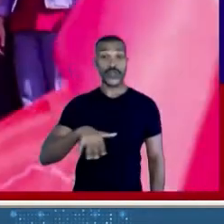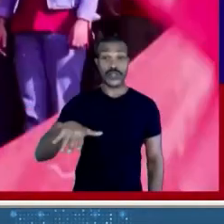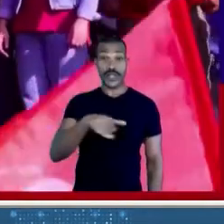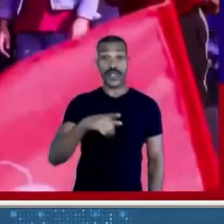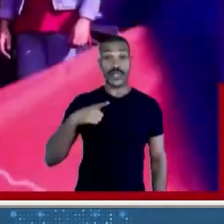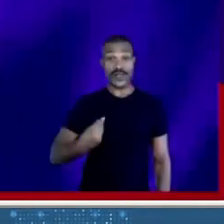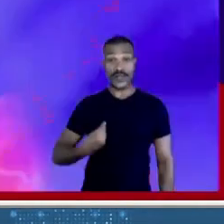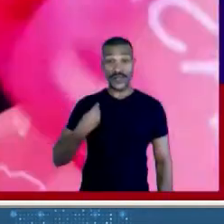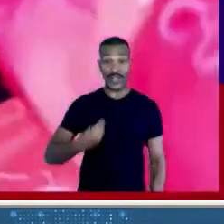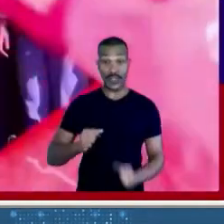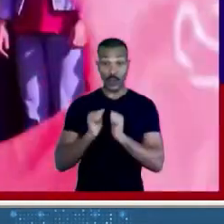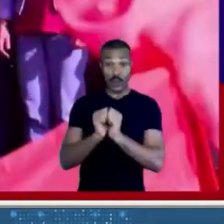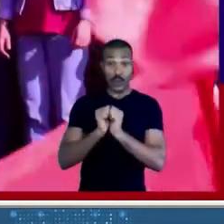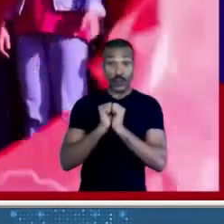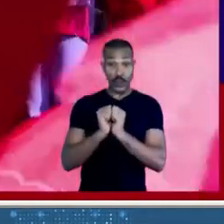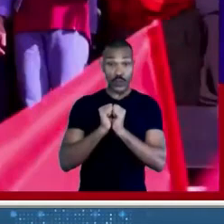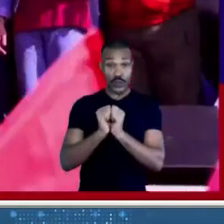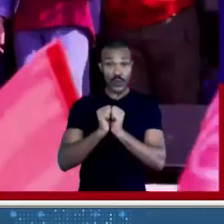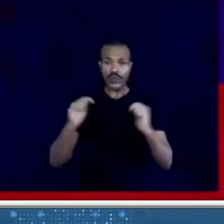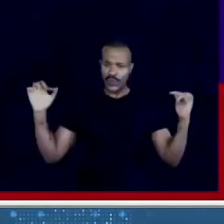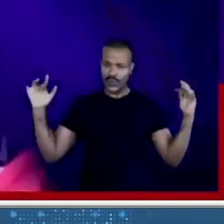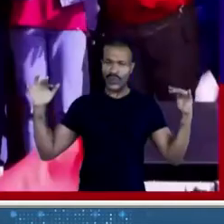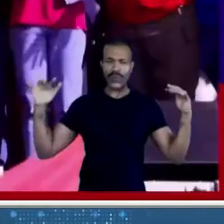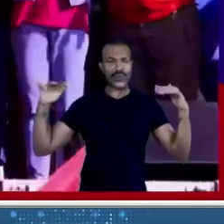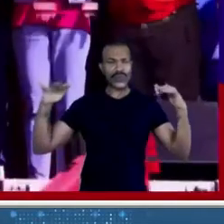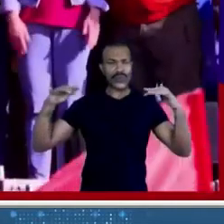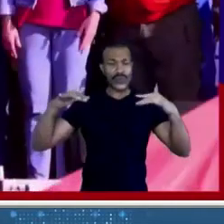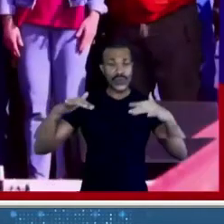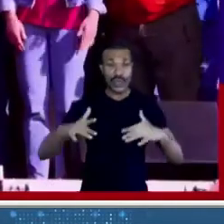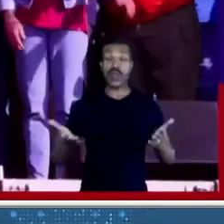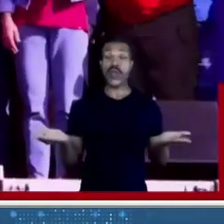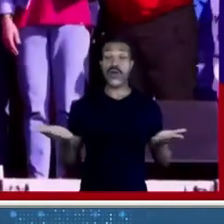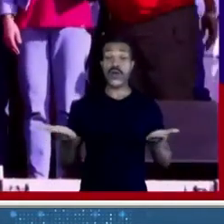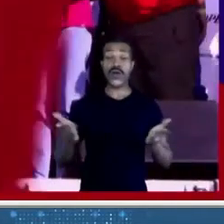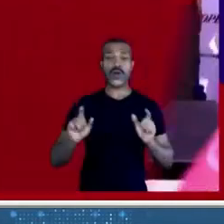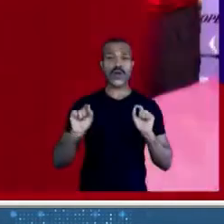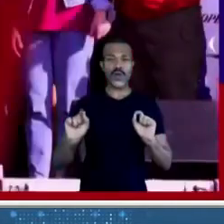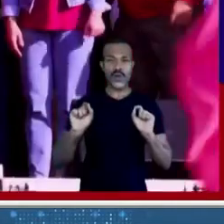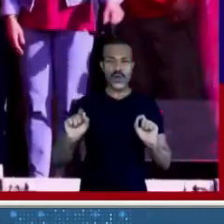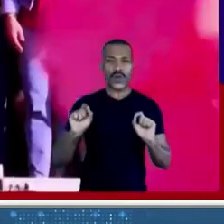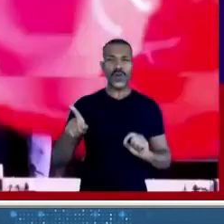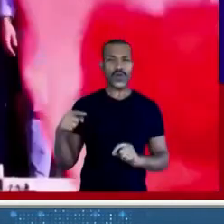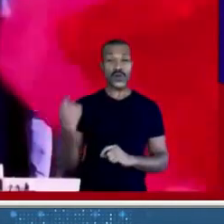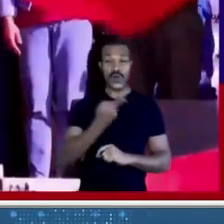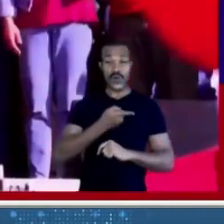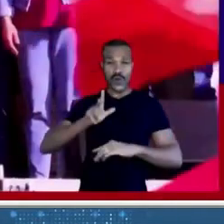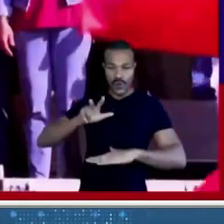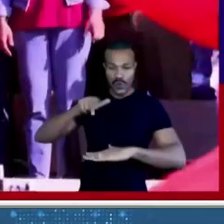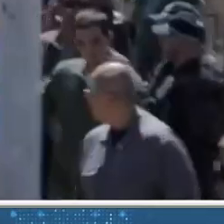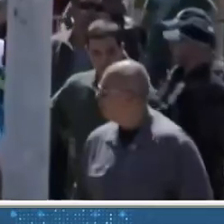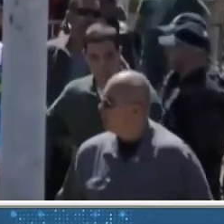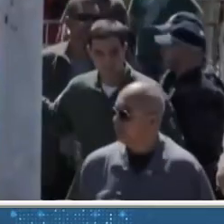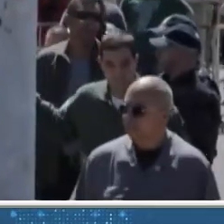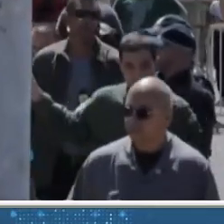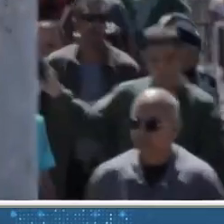ser aprofundadas e o esclarecimento das ações gerenciais junto ao eleitorado seja colocado com eficácia.